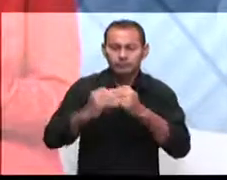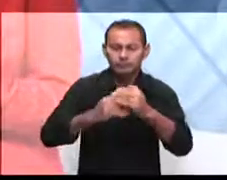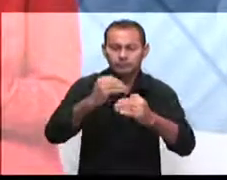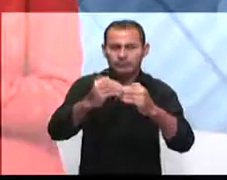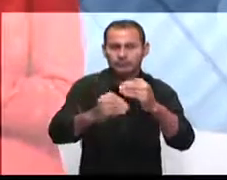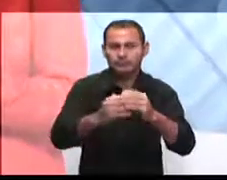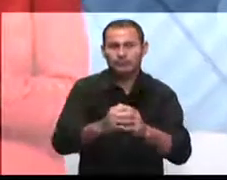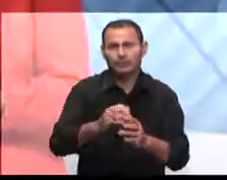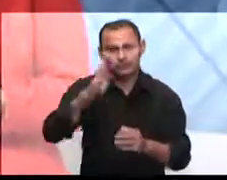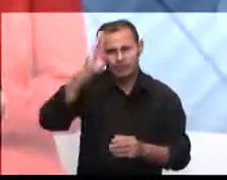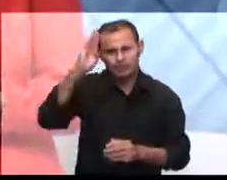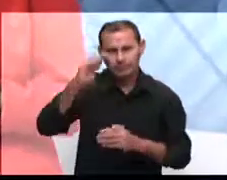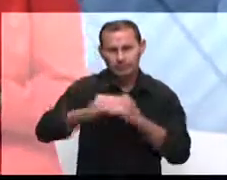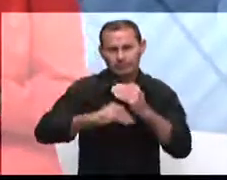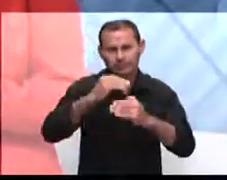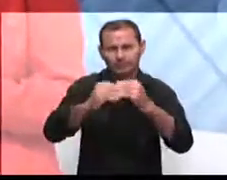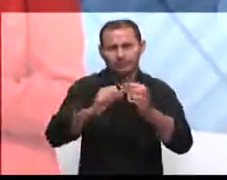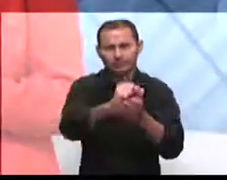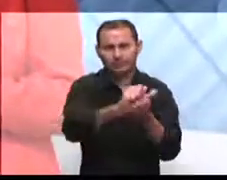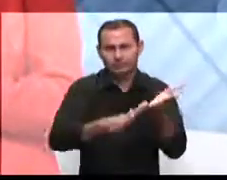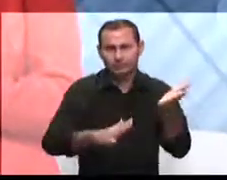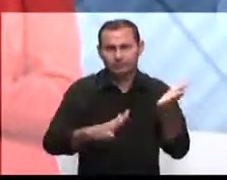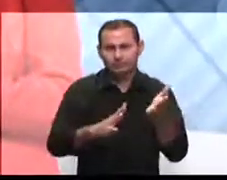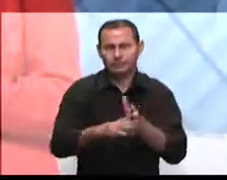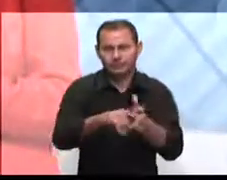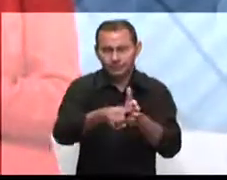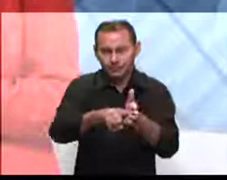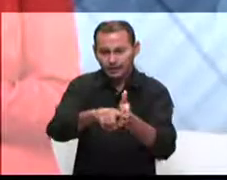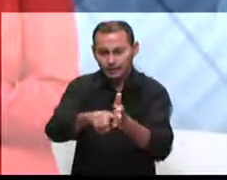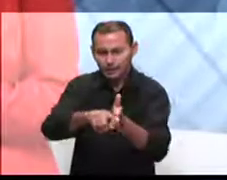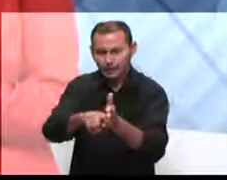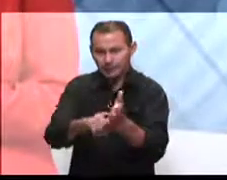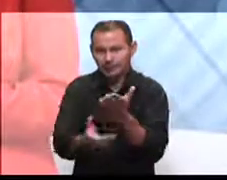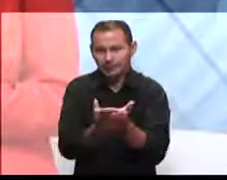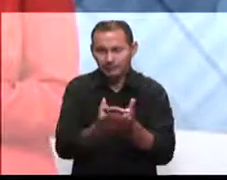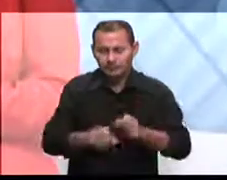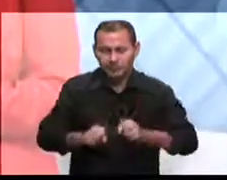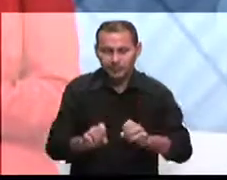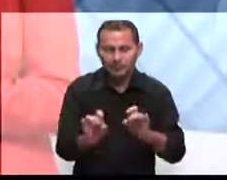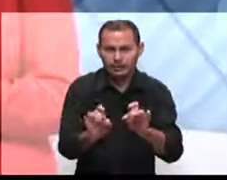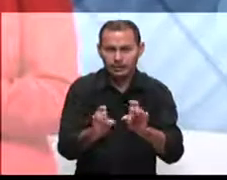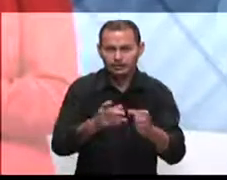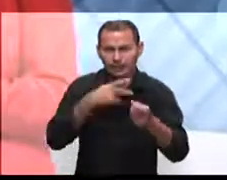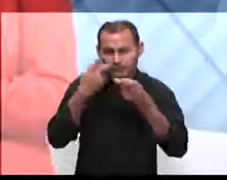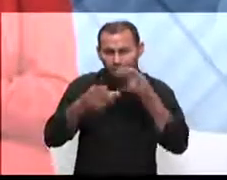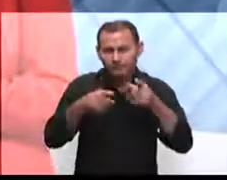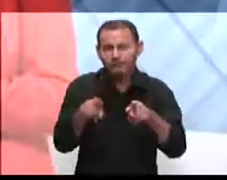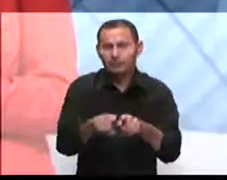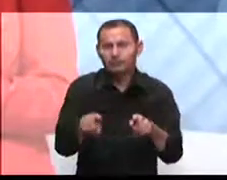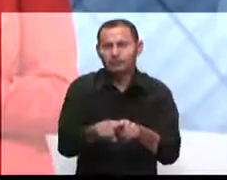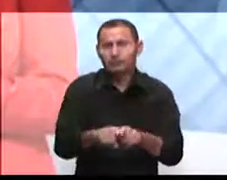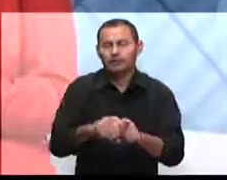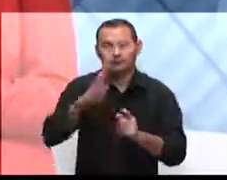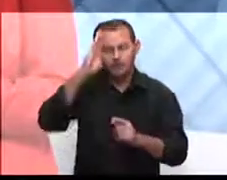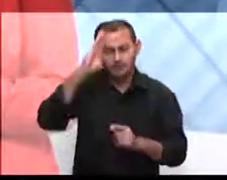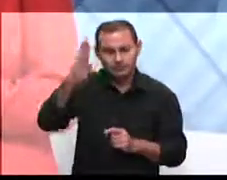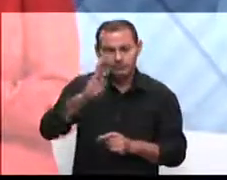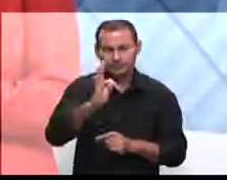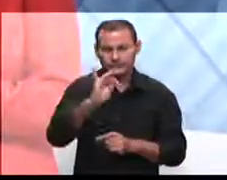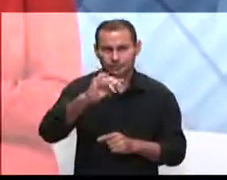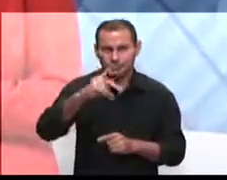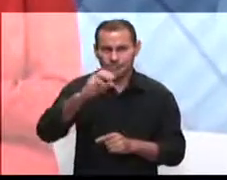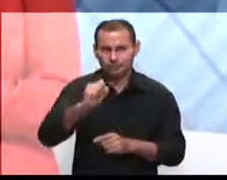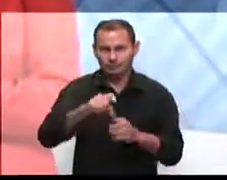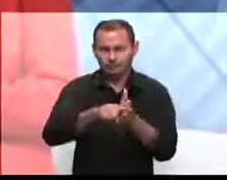processos, os principais processos da atividade de pesquisa mercadológica. Falamos ainda dos principais tipos